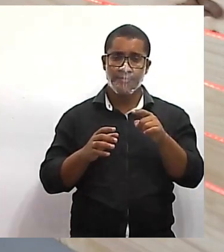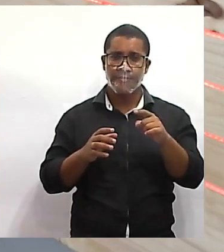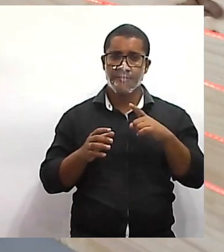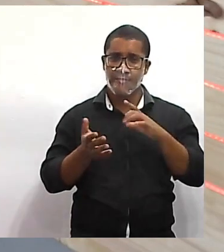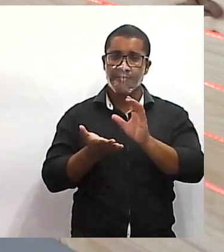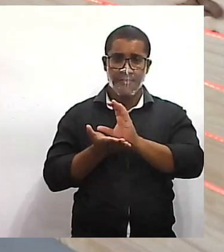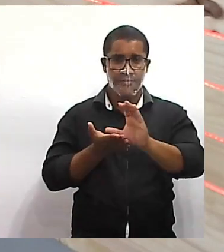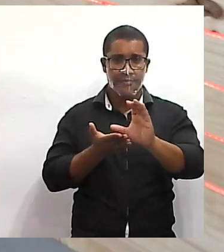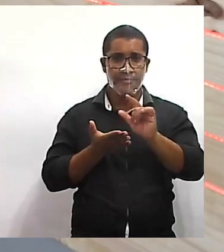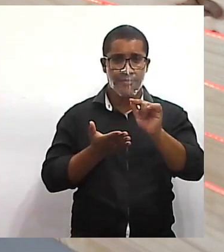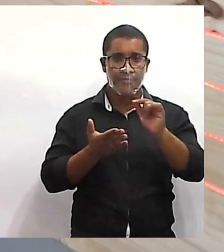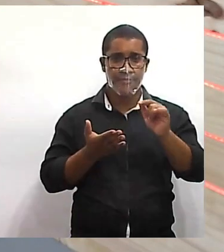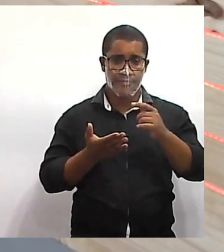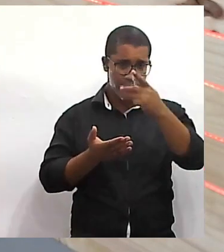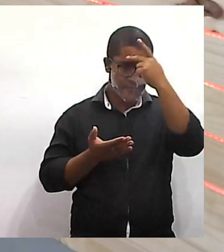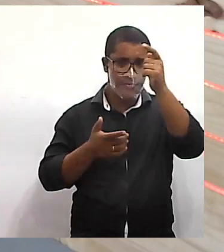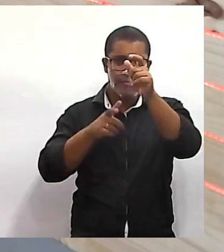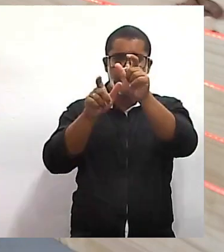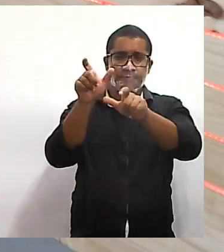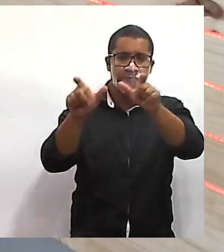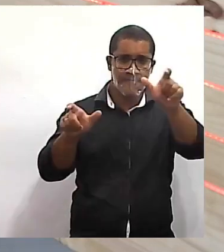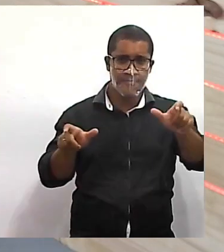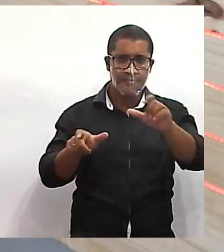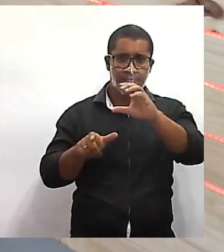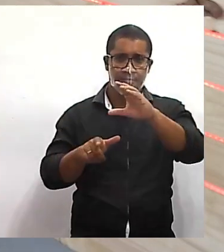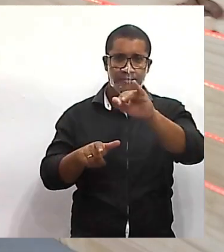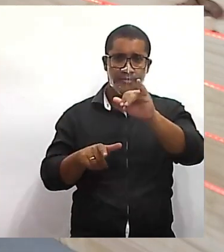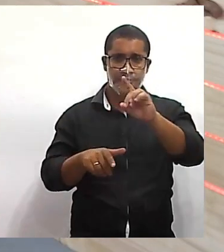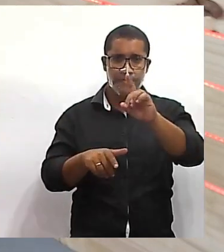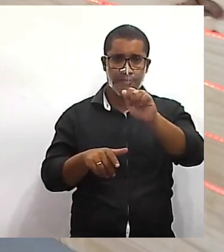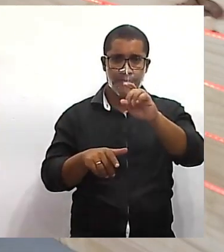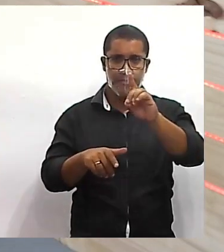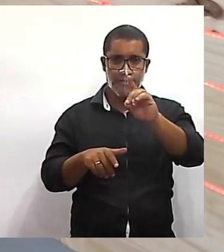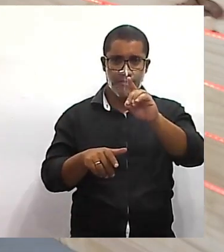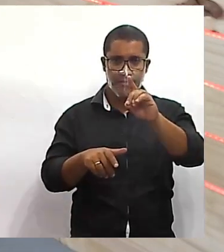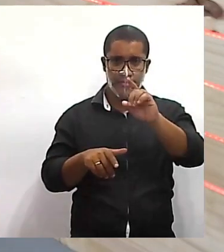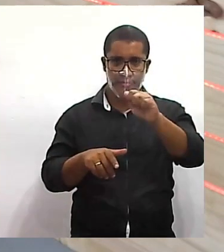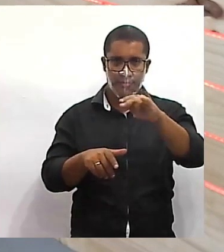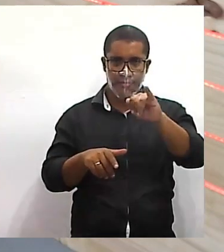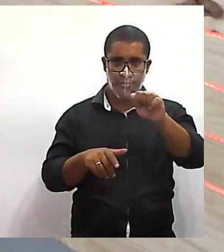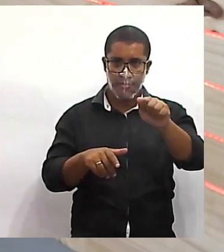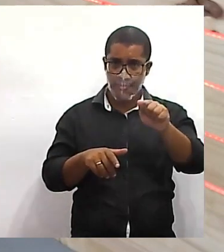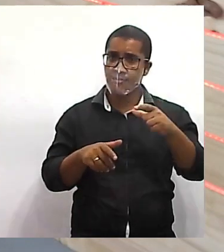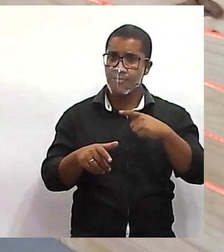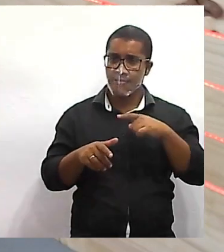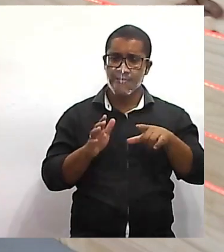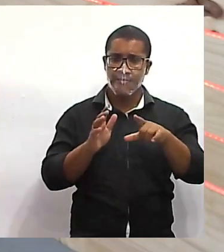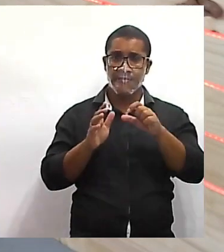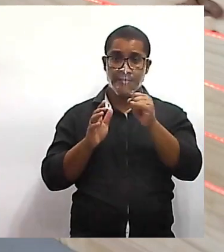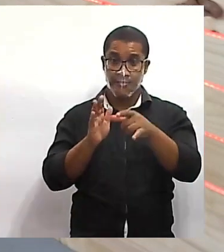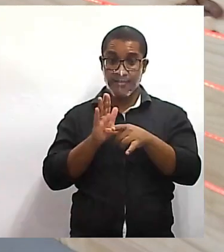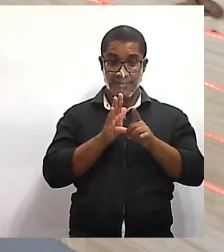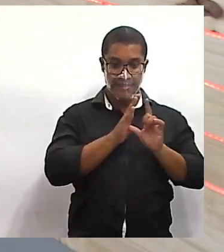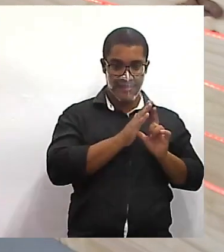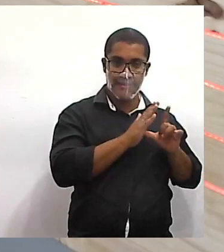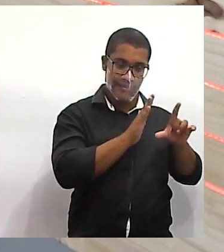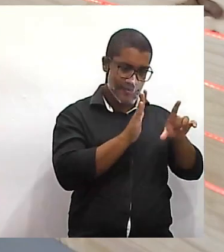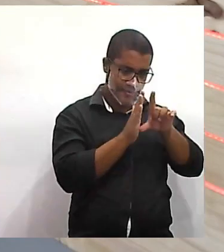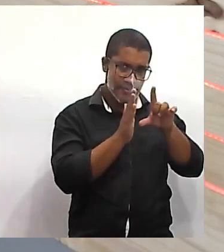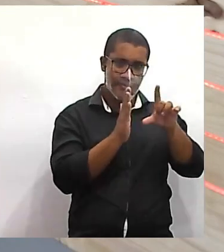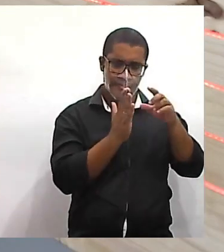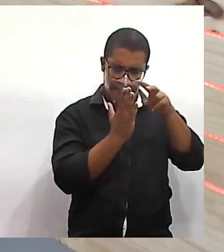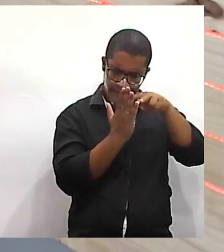de cidadania. Sim. Né? Se você ler as anteriores, elas têm